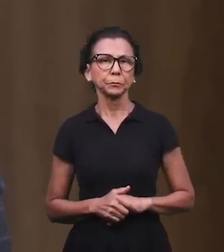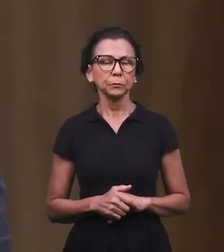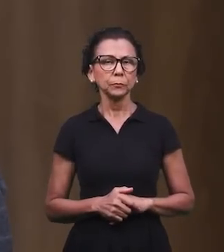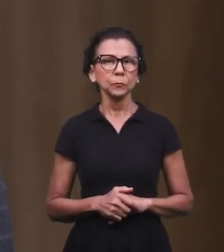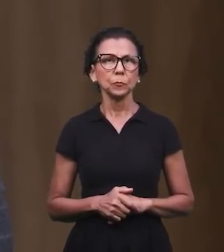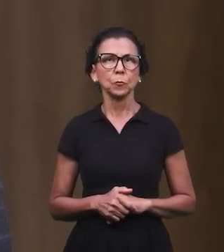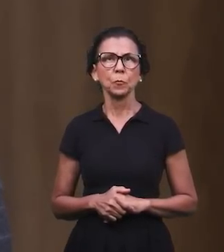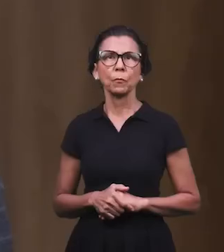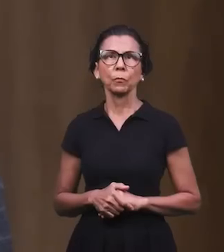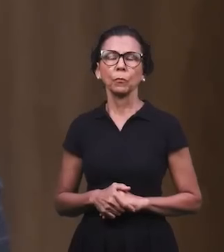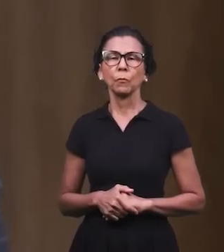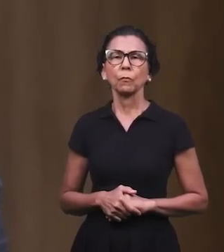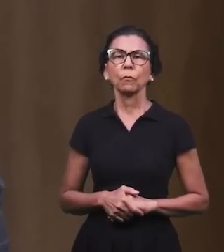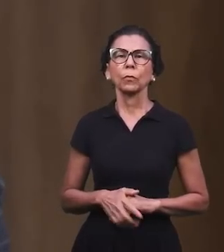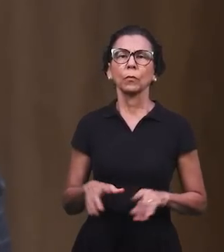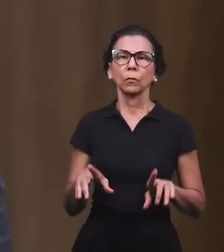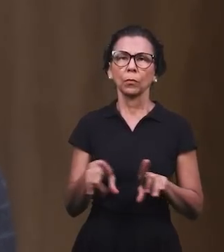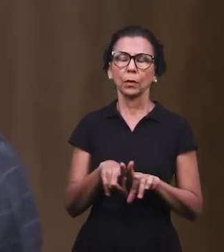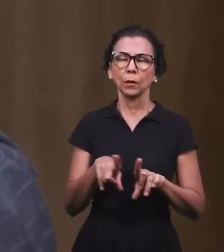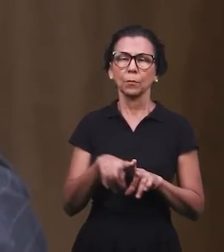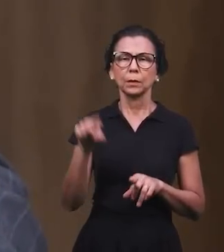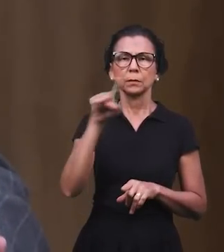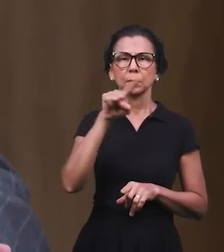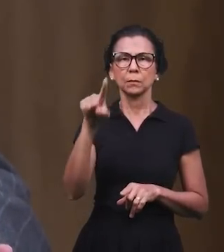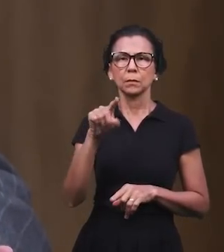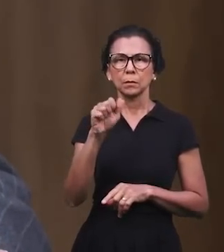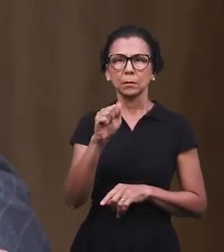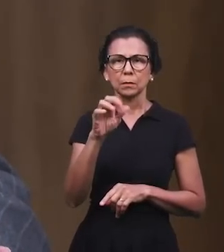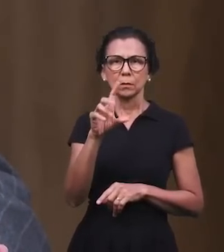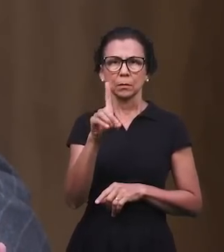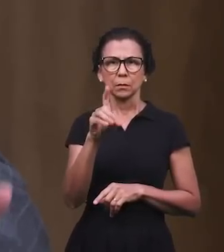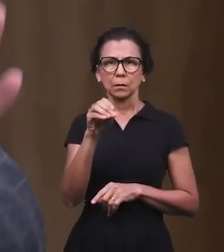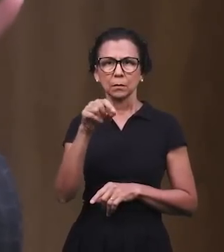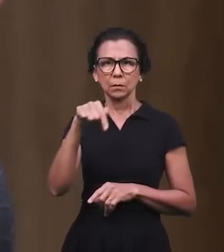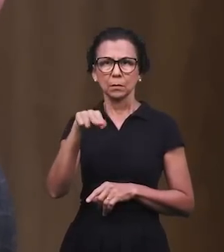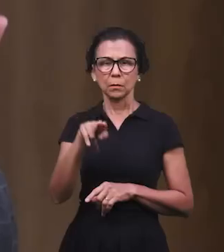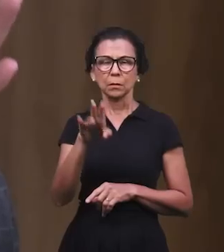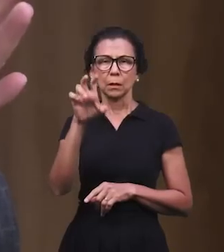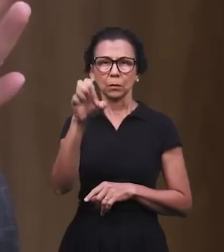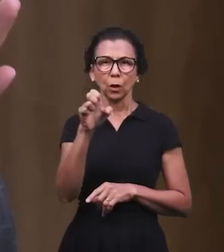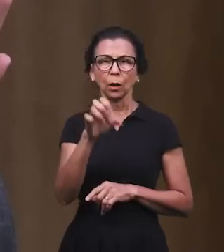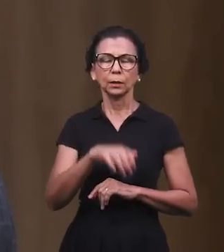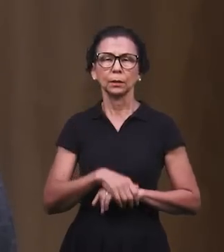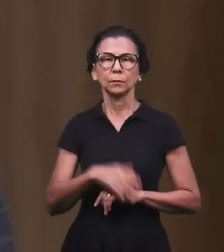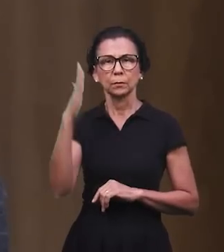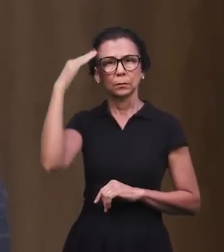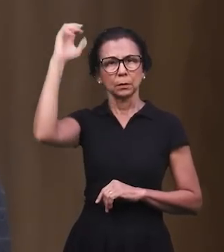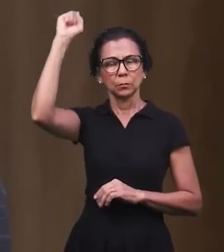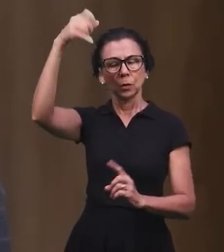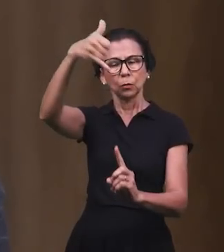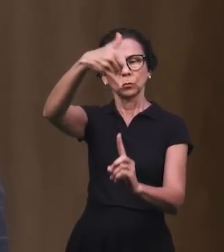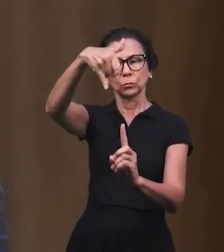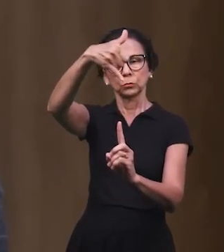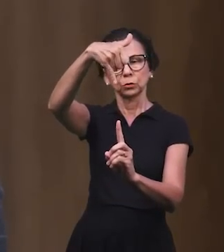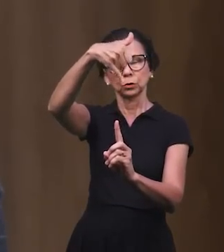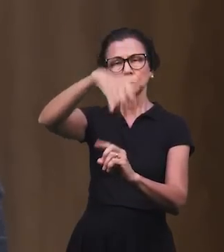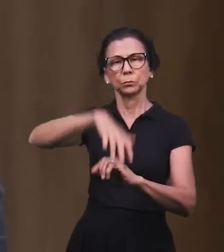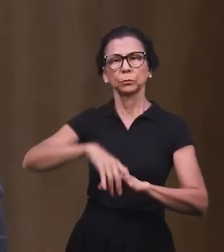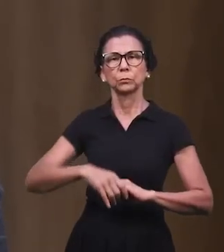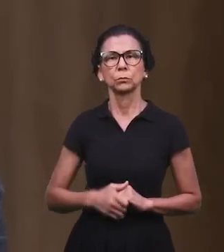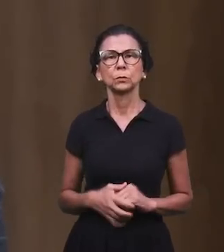com óleo, com azeite, o que aconteceu naquele momento? Um momento tão profético. A trombeta